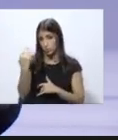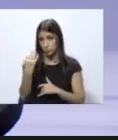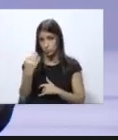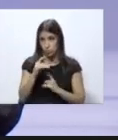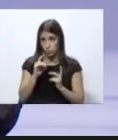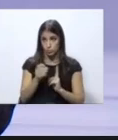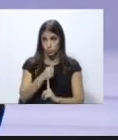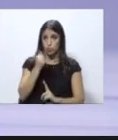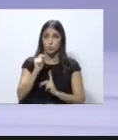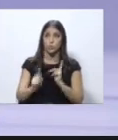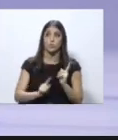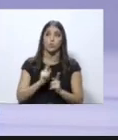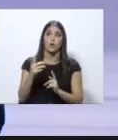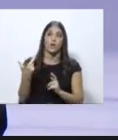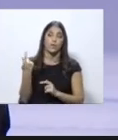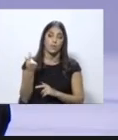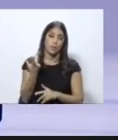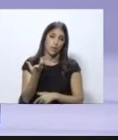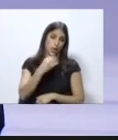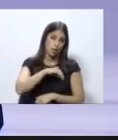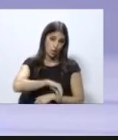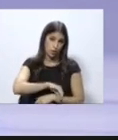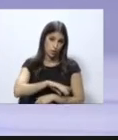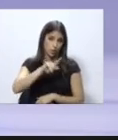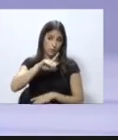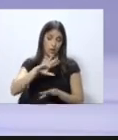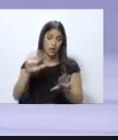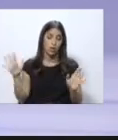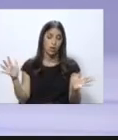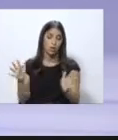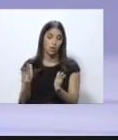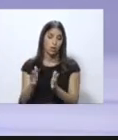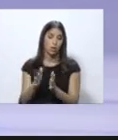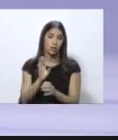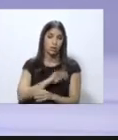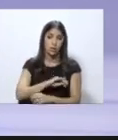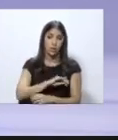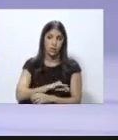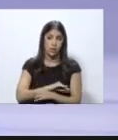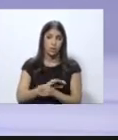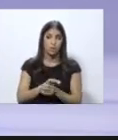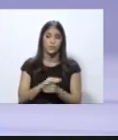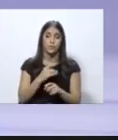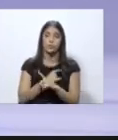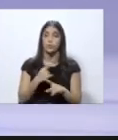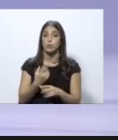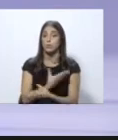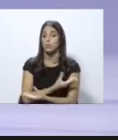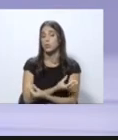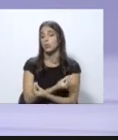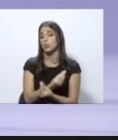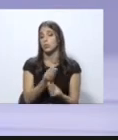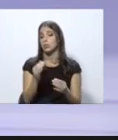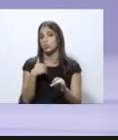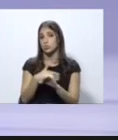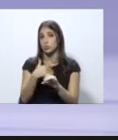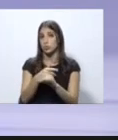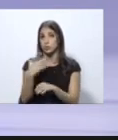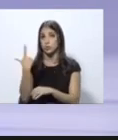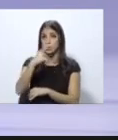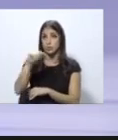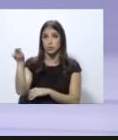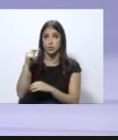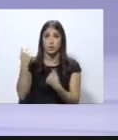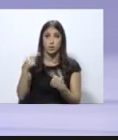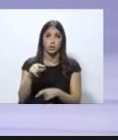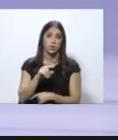entrada de dinheiro, conseguiu também diminuir a massa salarial, porque muitos dos jogadores que saíram tinham massas salariais